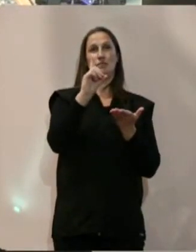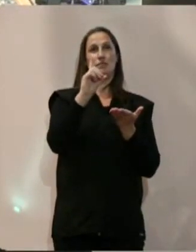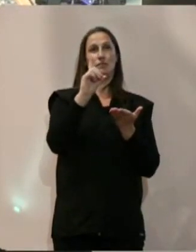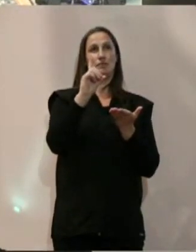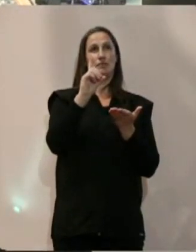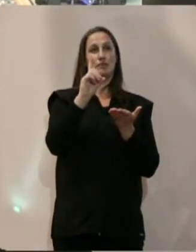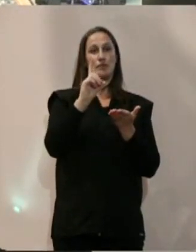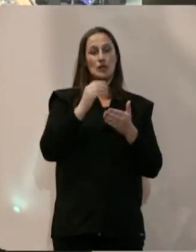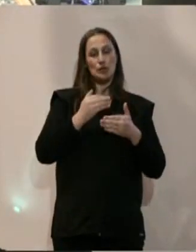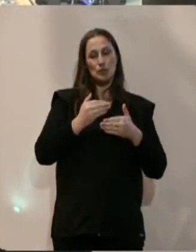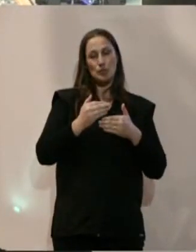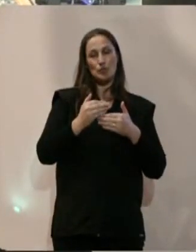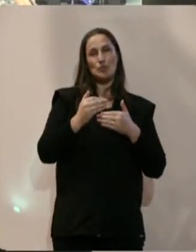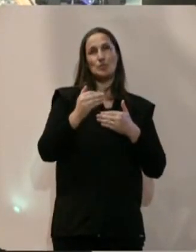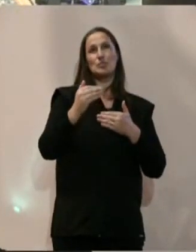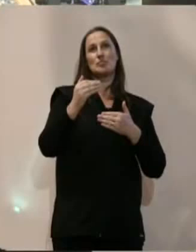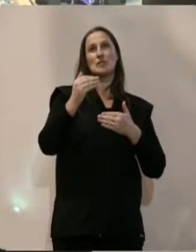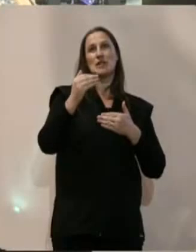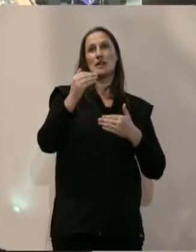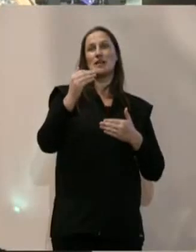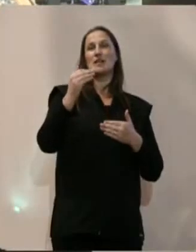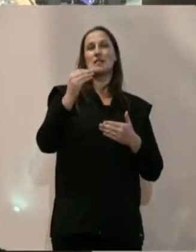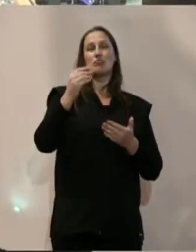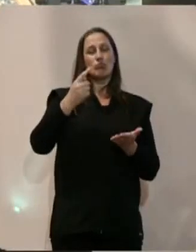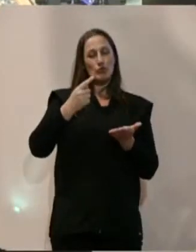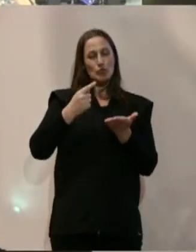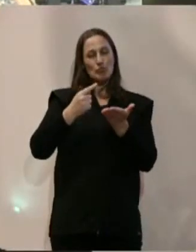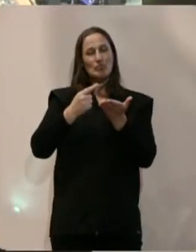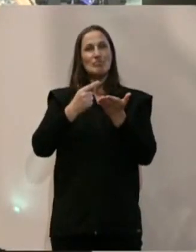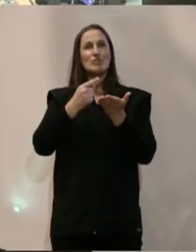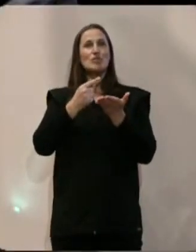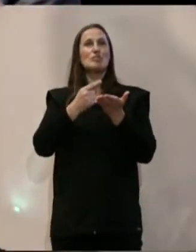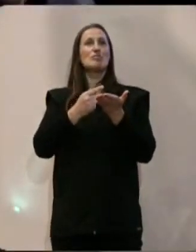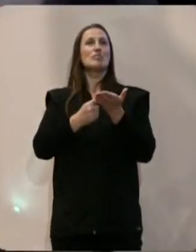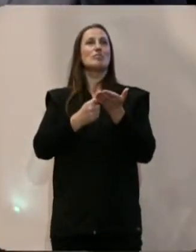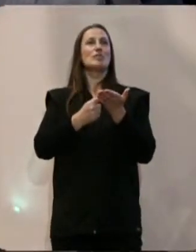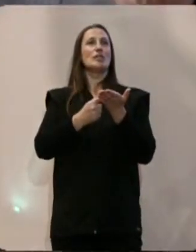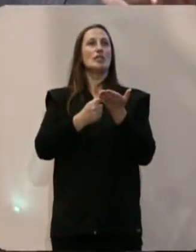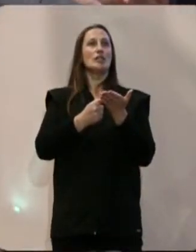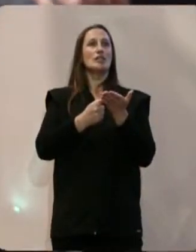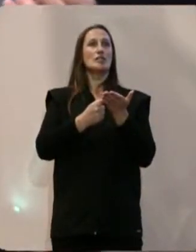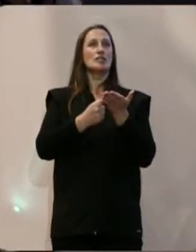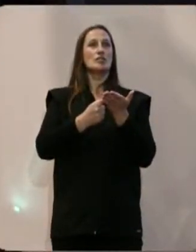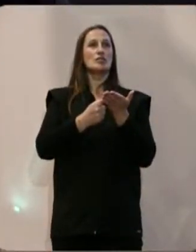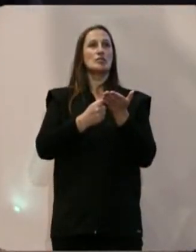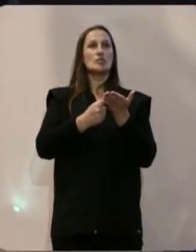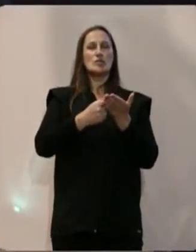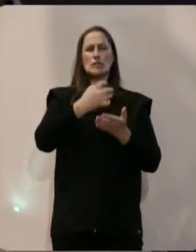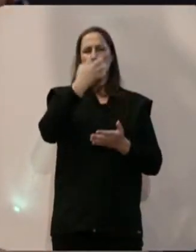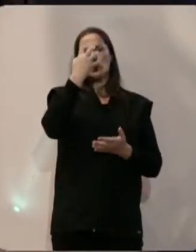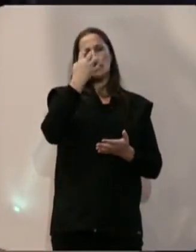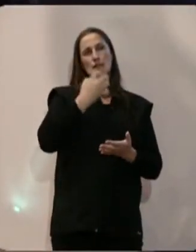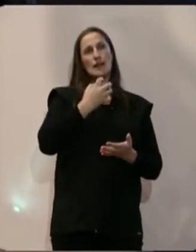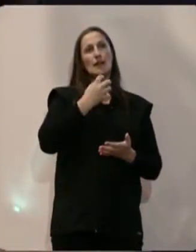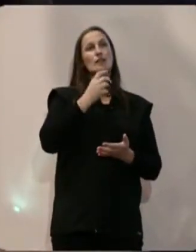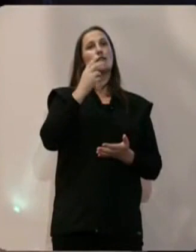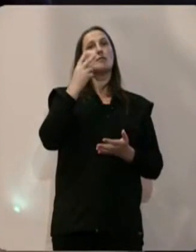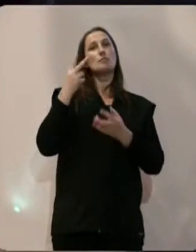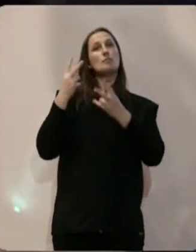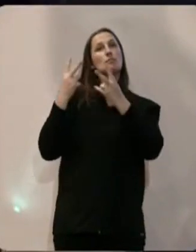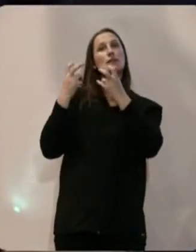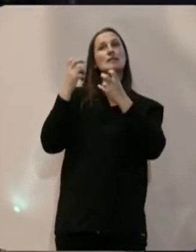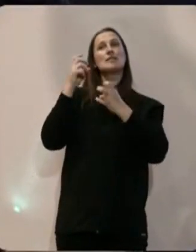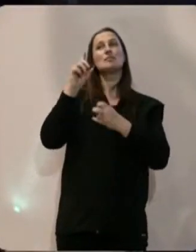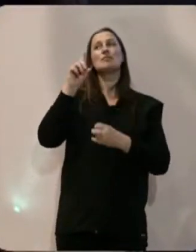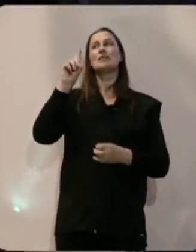você estiver vivendo isso com seriedade, com piedade, você vai ver o que a graça de